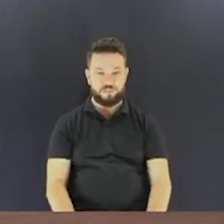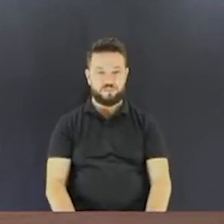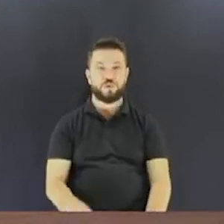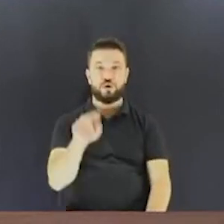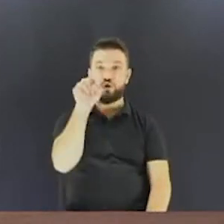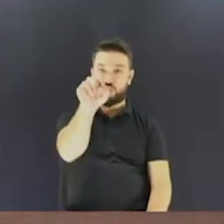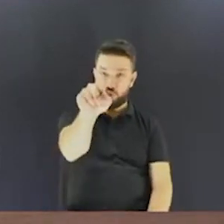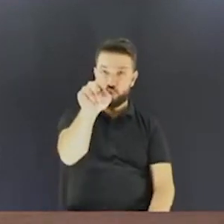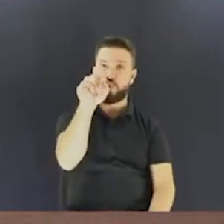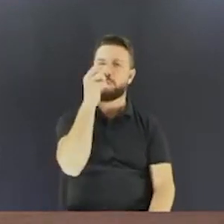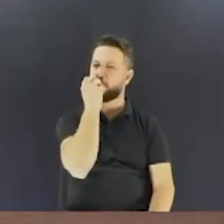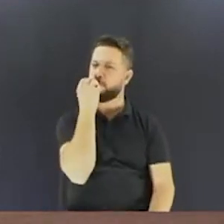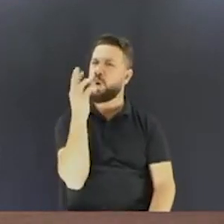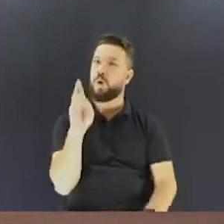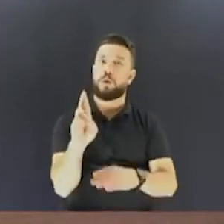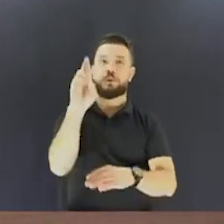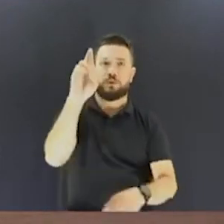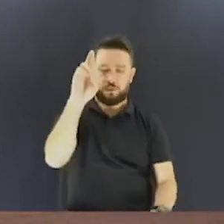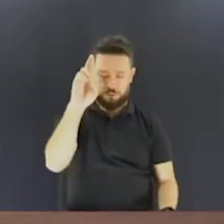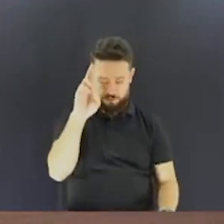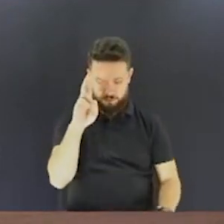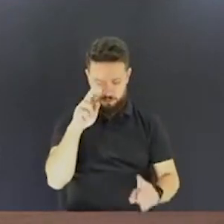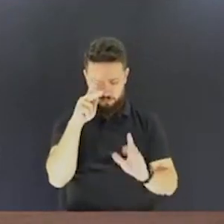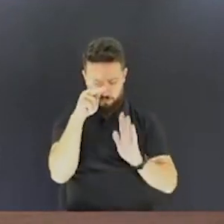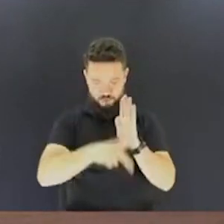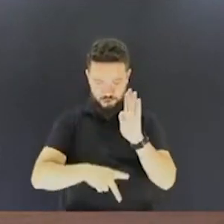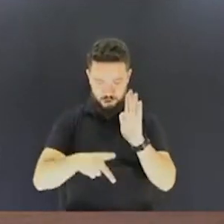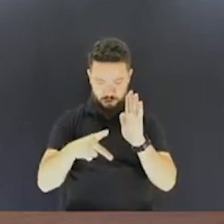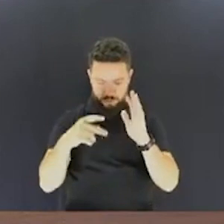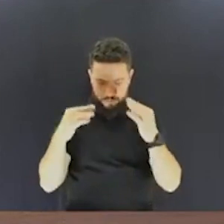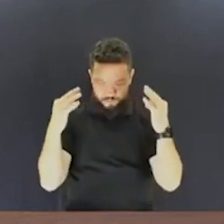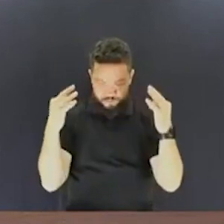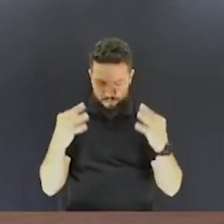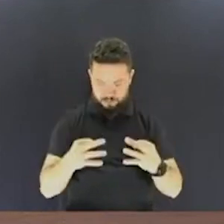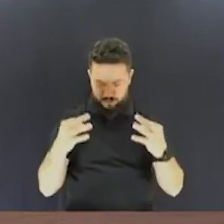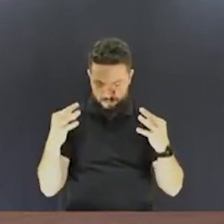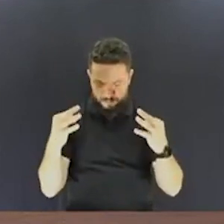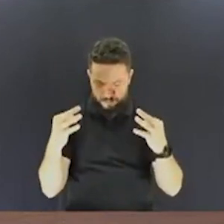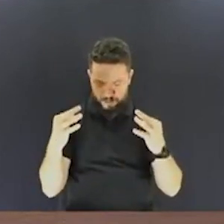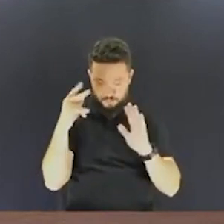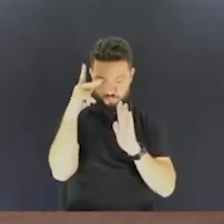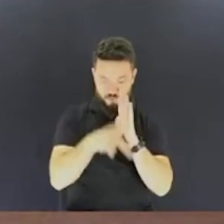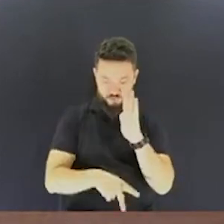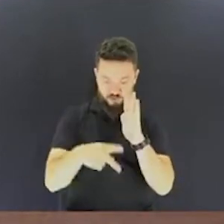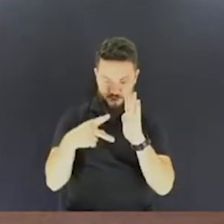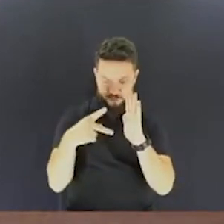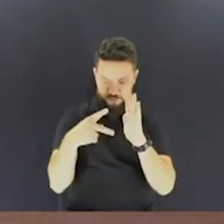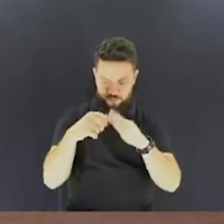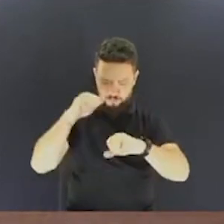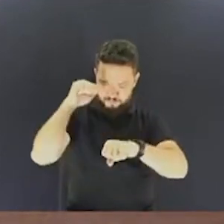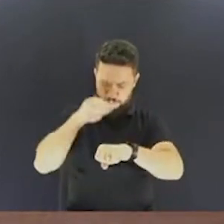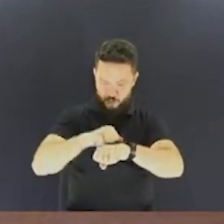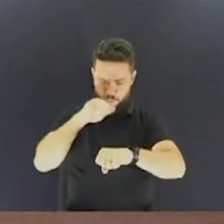bem, com projetos sólidos, que não somente no papel, mas na prática. Isso tem